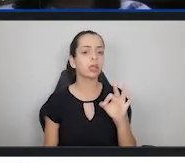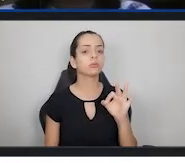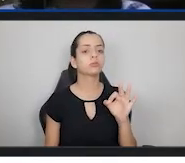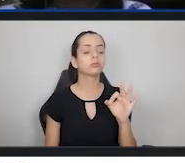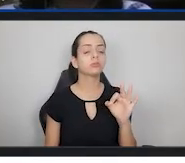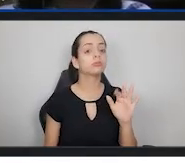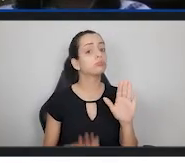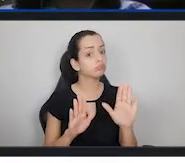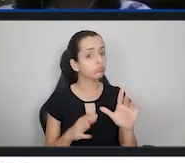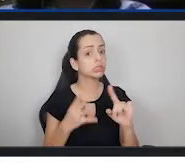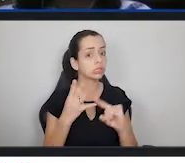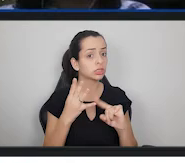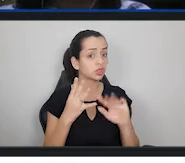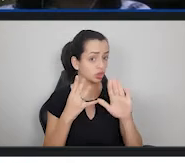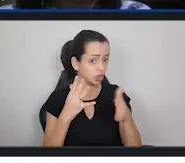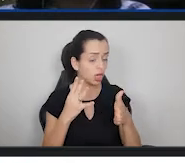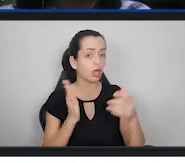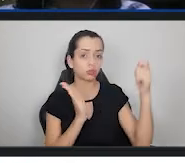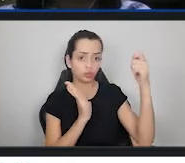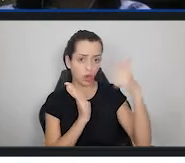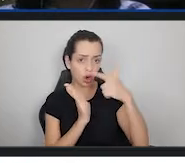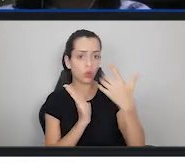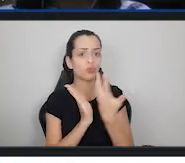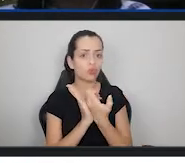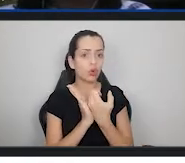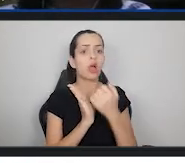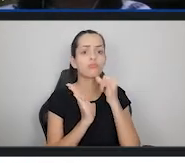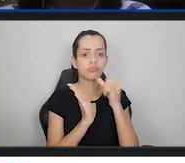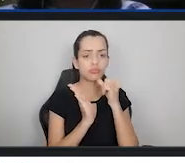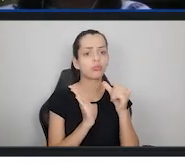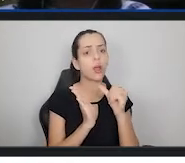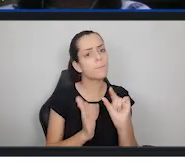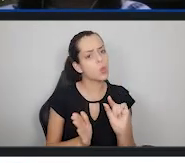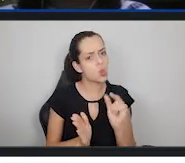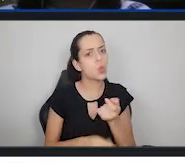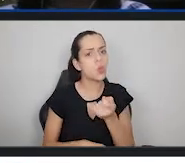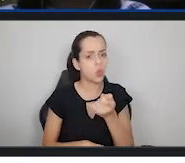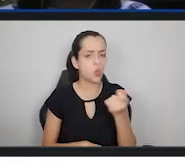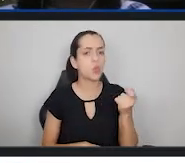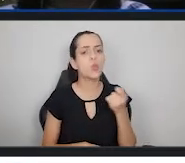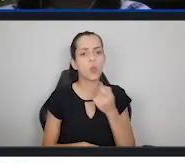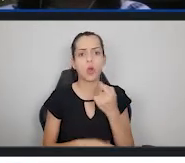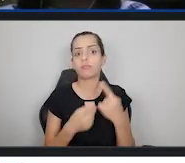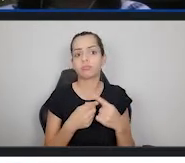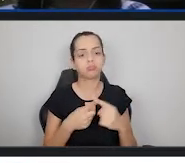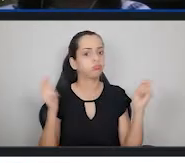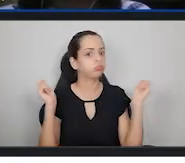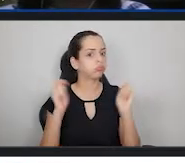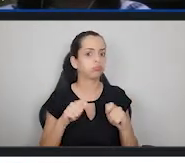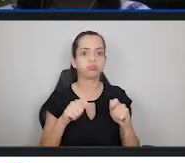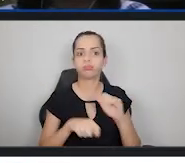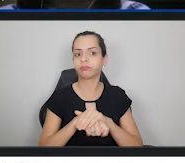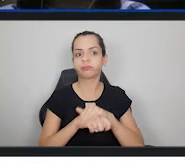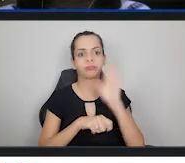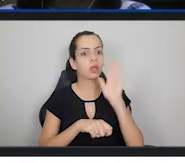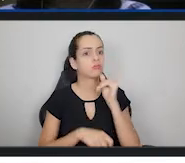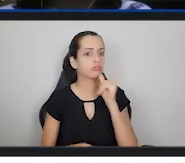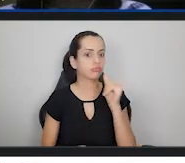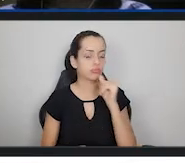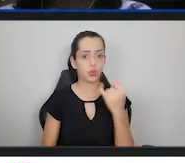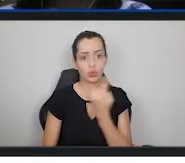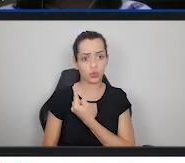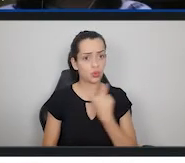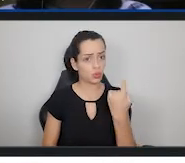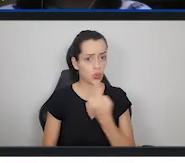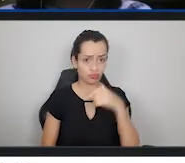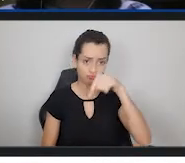de 2%, embora a gente tenha um número bem expressivo aqui em Minas de conexões de solar fotovoltaica, mas ainda é